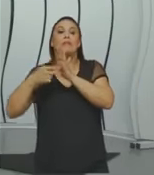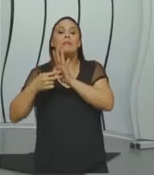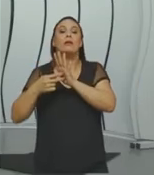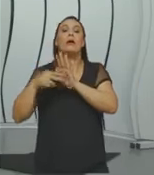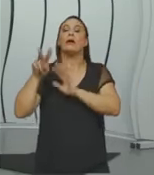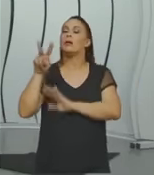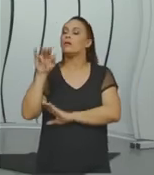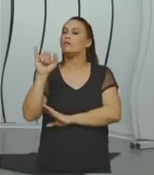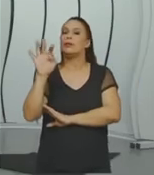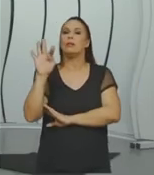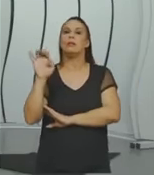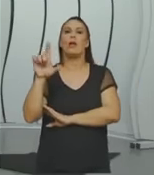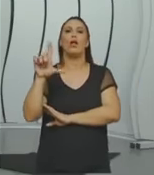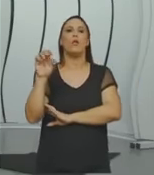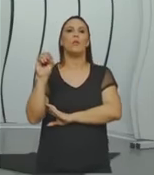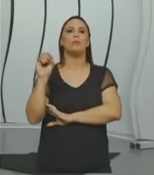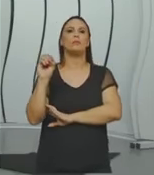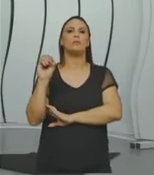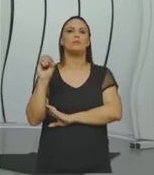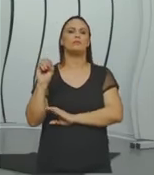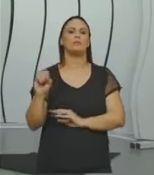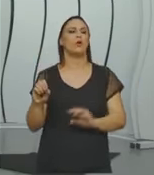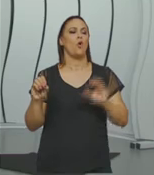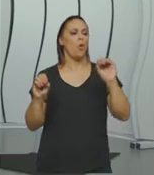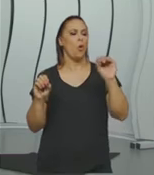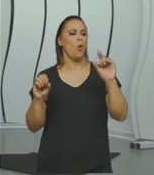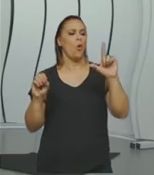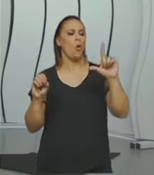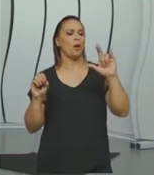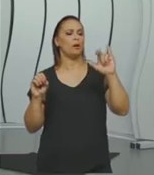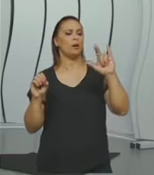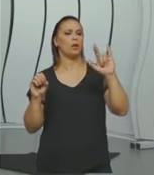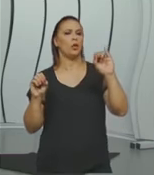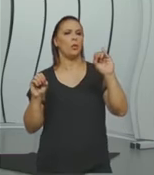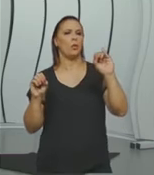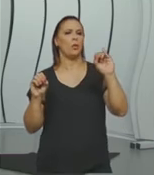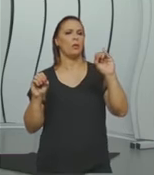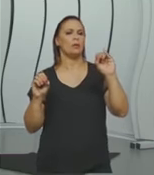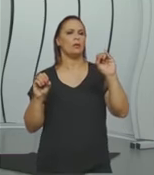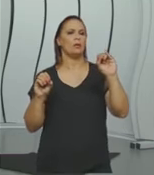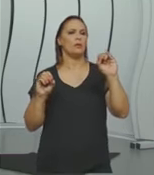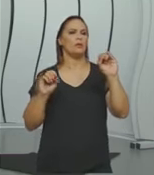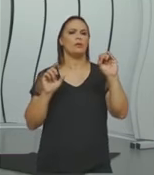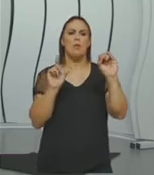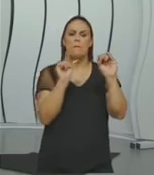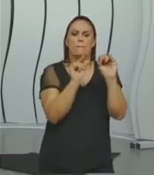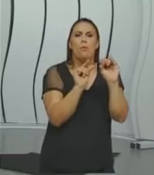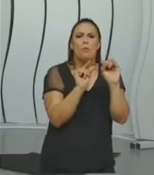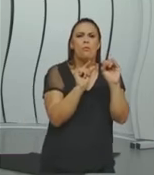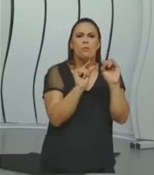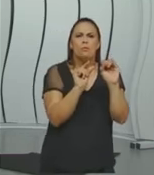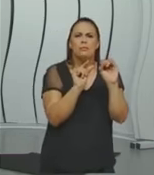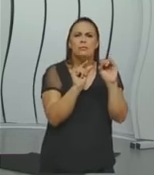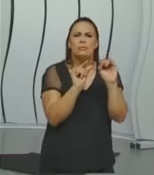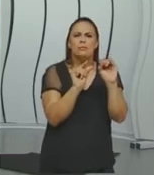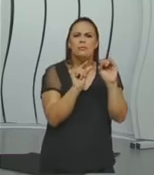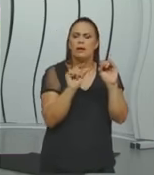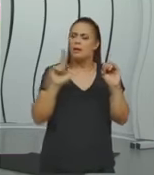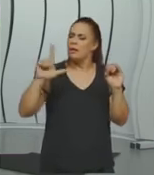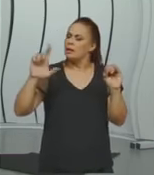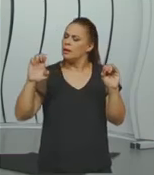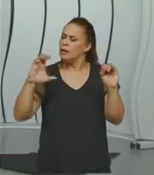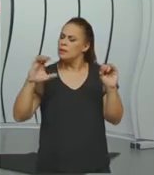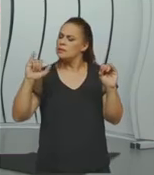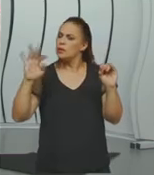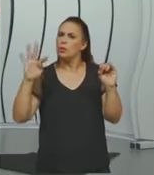Oligo quer dizer pouco. Então, oligolécito, pouco, vitelo, tá? Então,